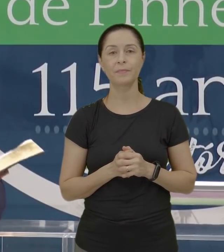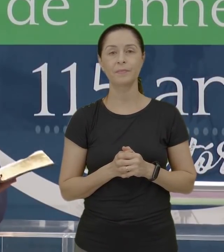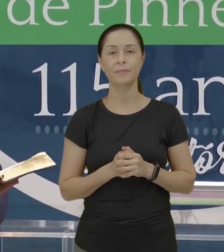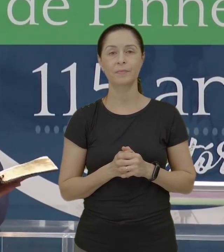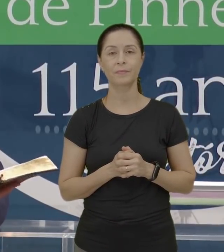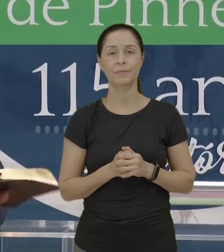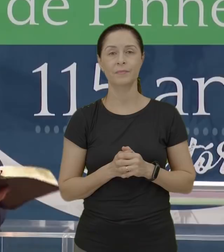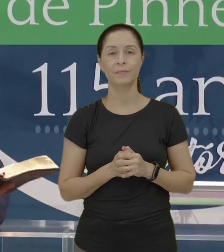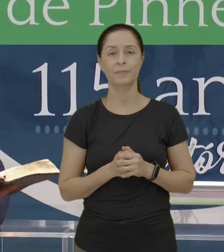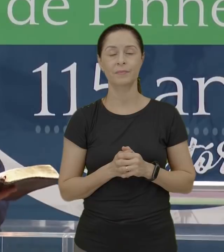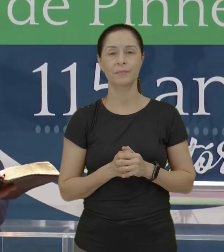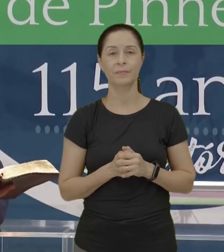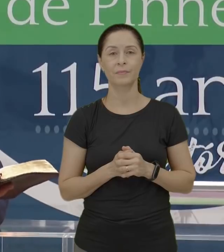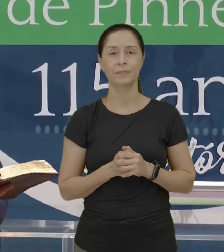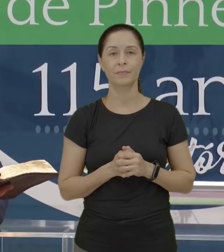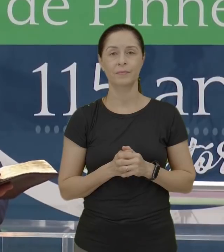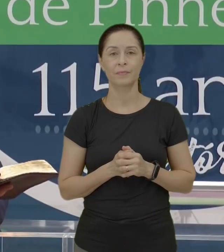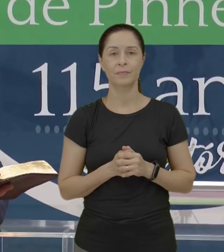Agora,